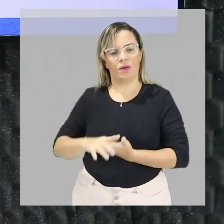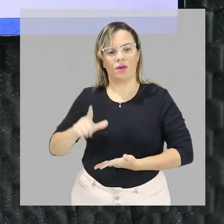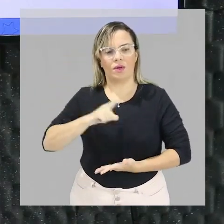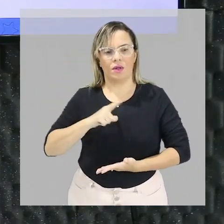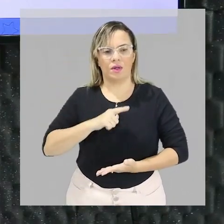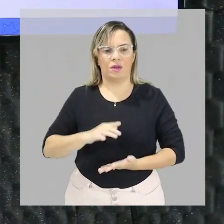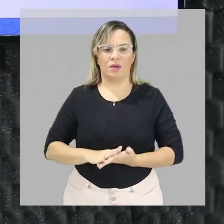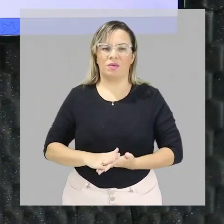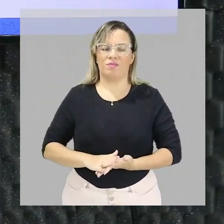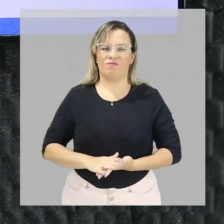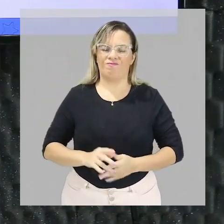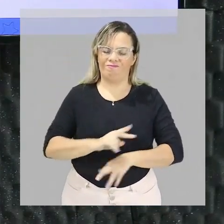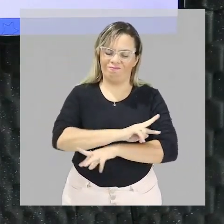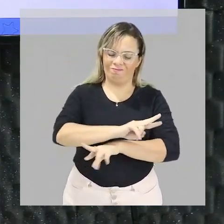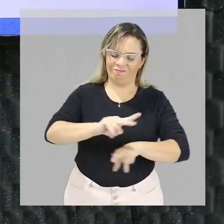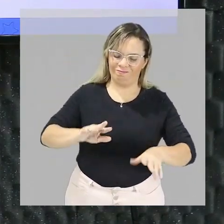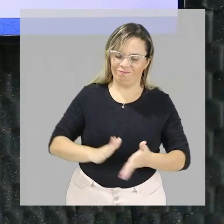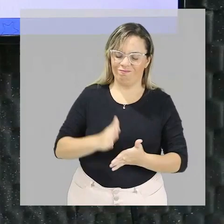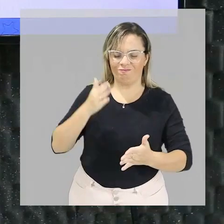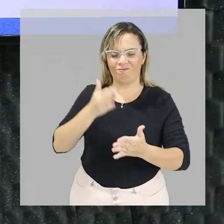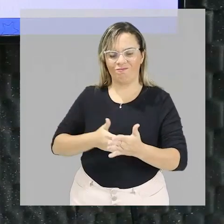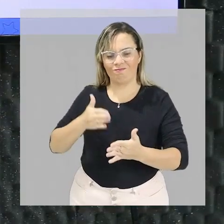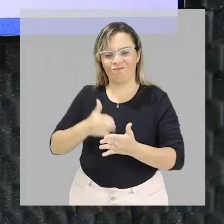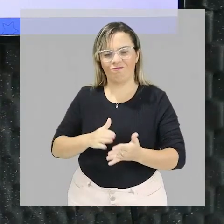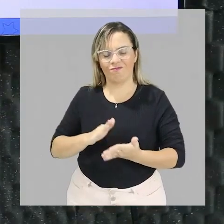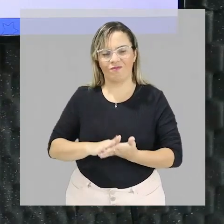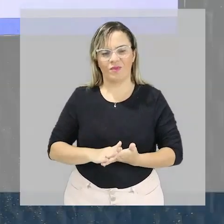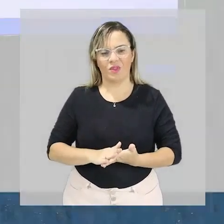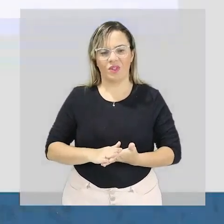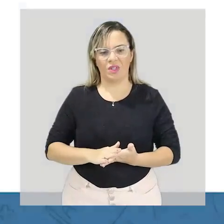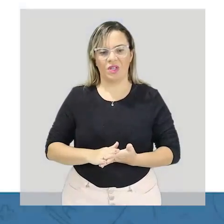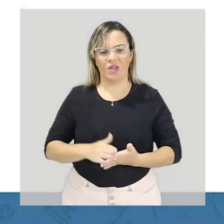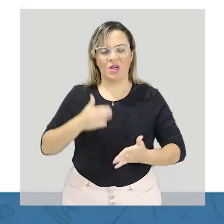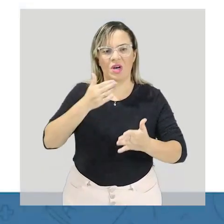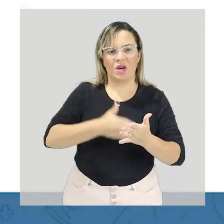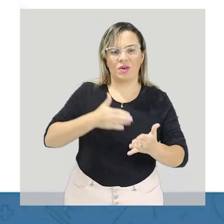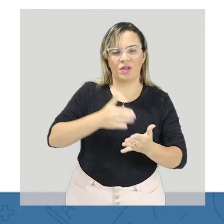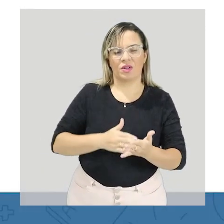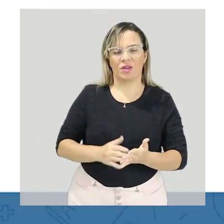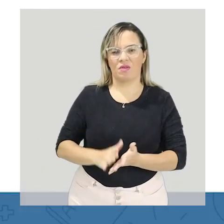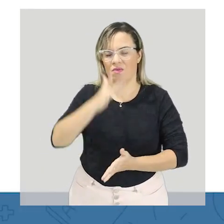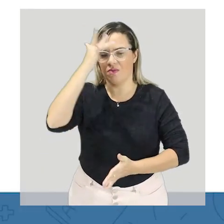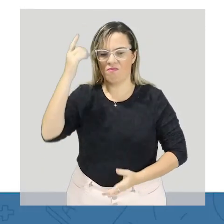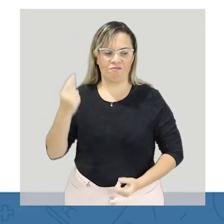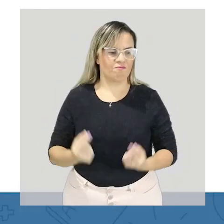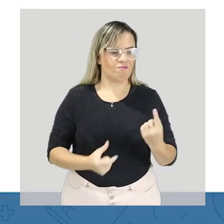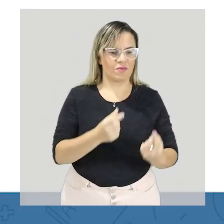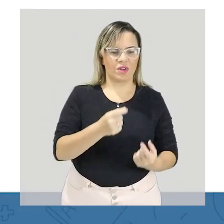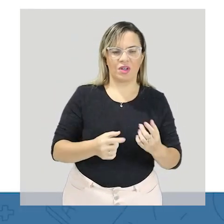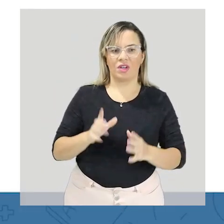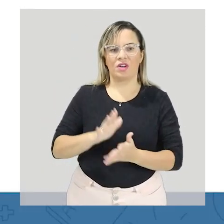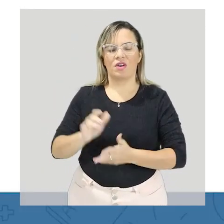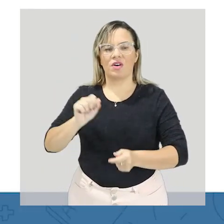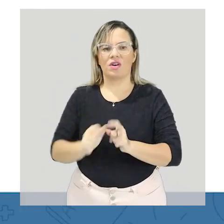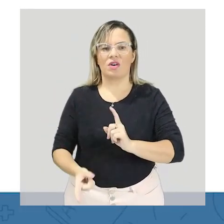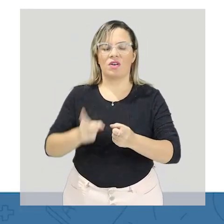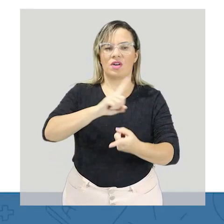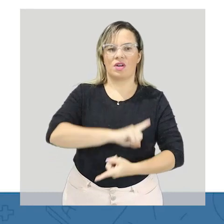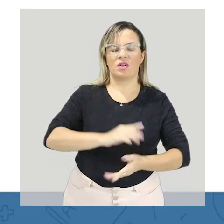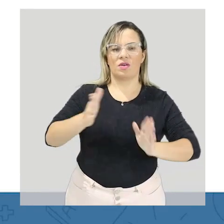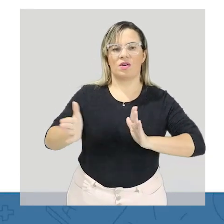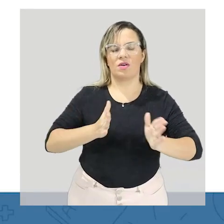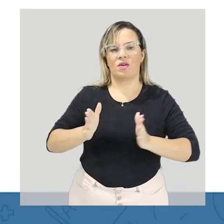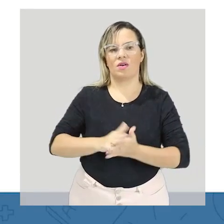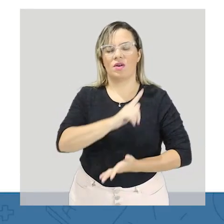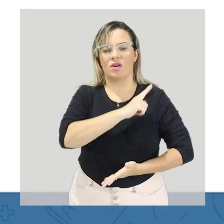de restrições, inclusive impedindo determinadas personalidades que fizeram oposição na época ao regime